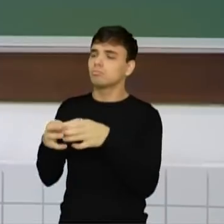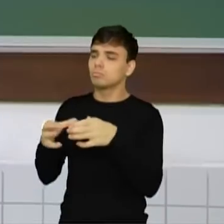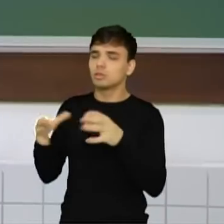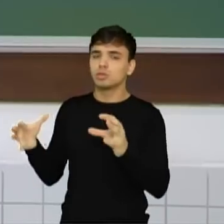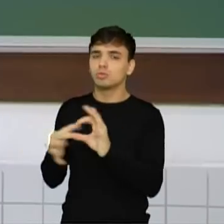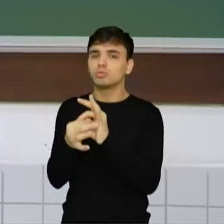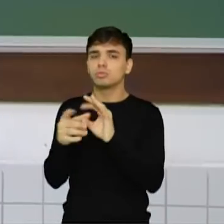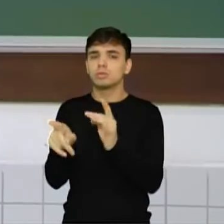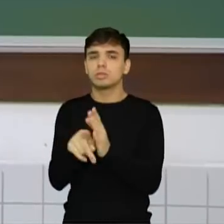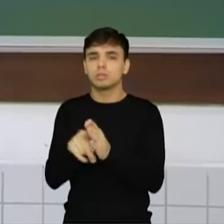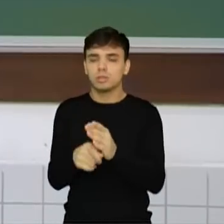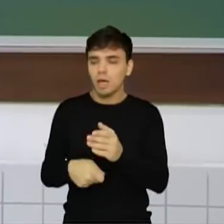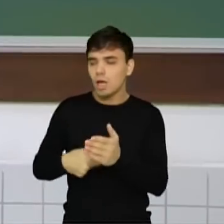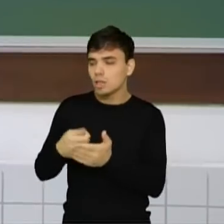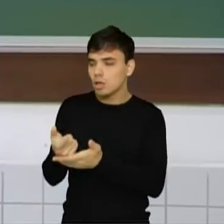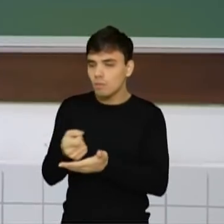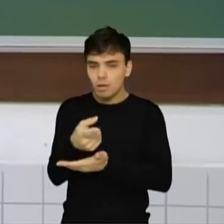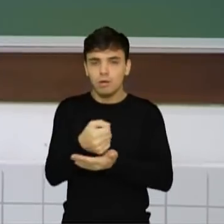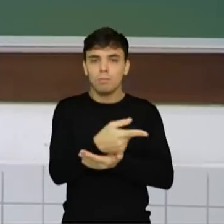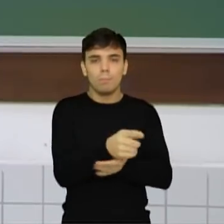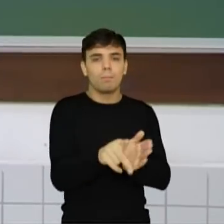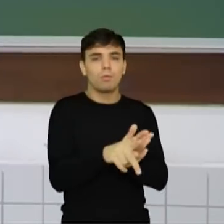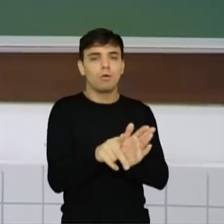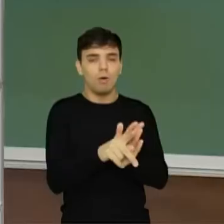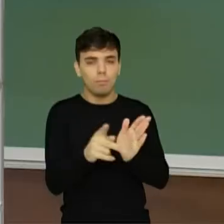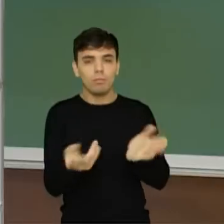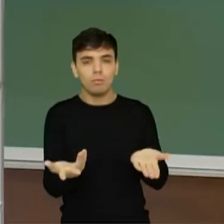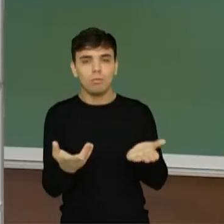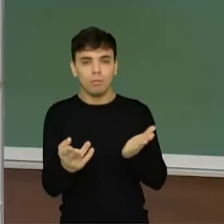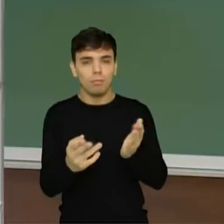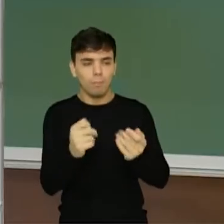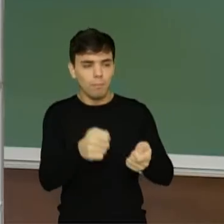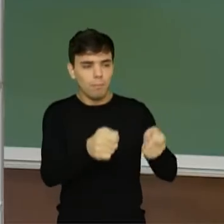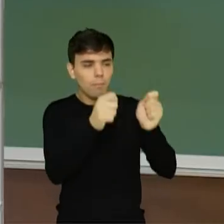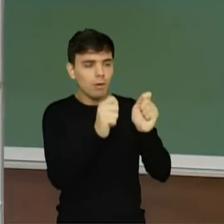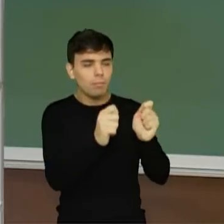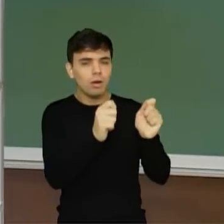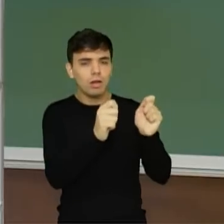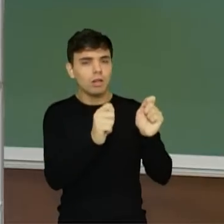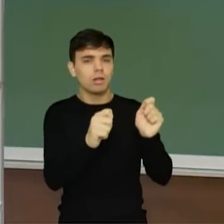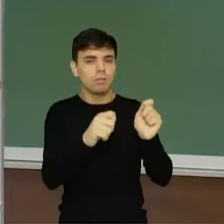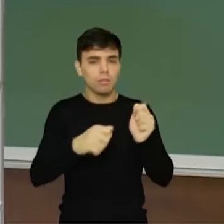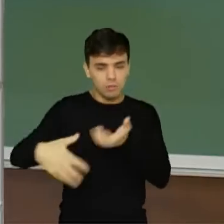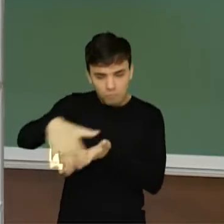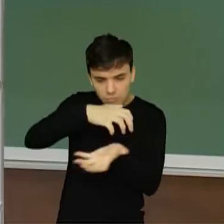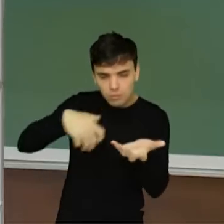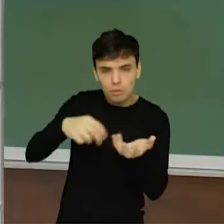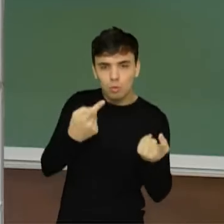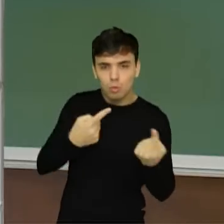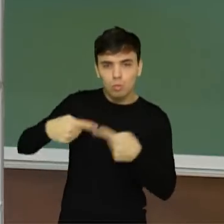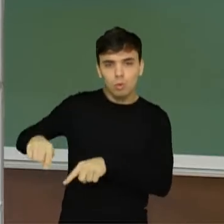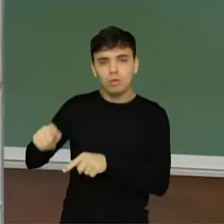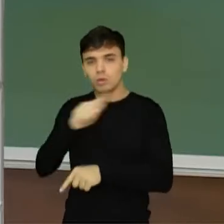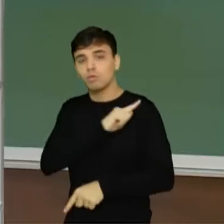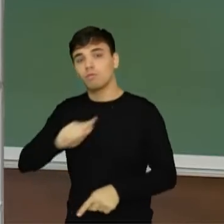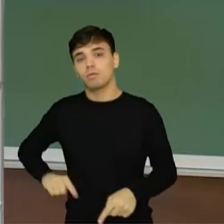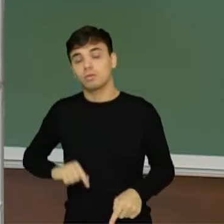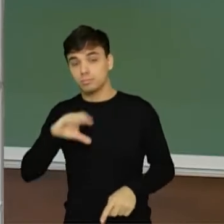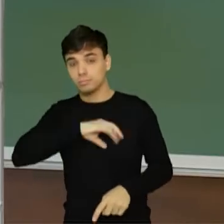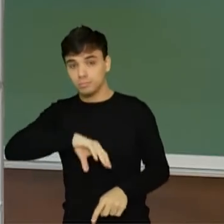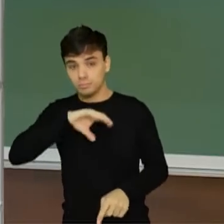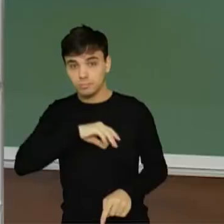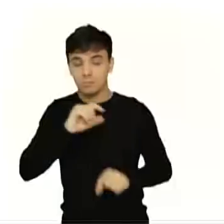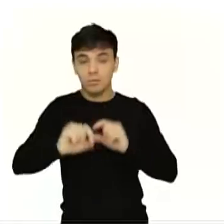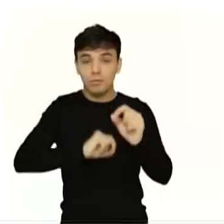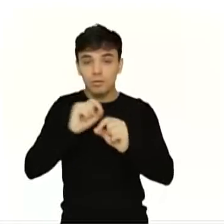sair divulgando panfletos, incitando o povo a se rebelar contra o governo de Portugal. O que eles vão fazer a